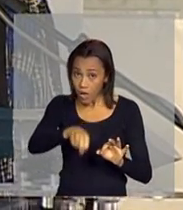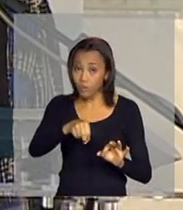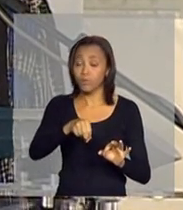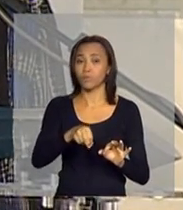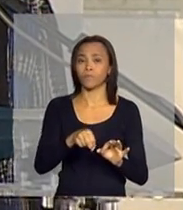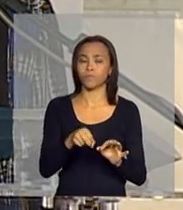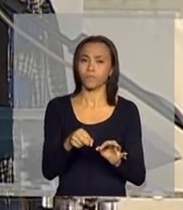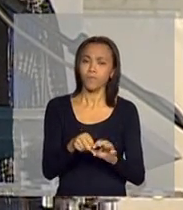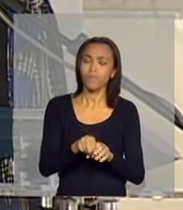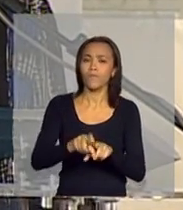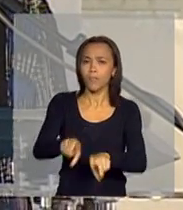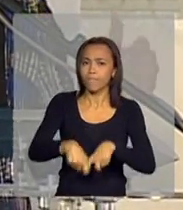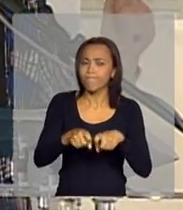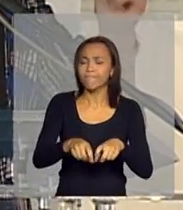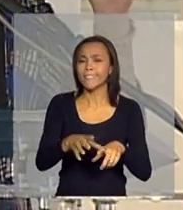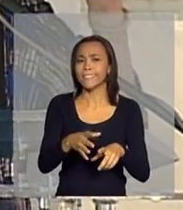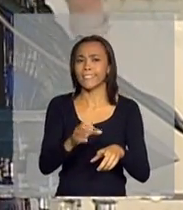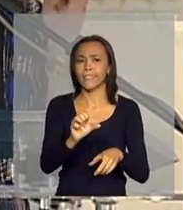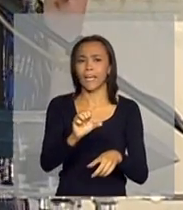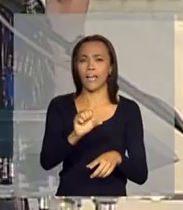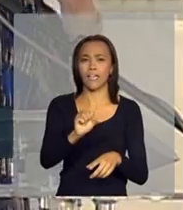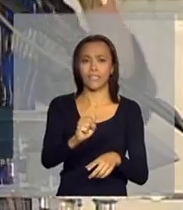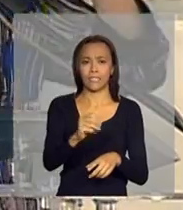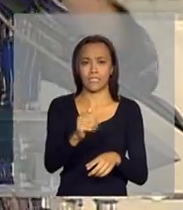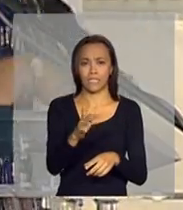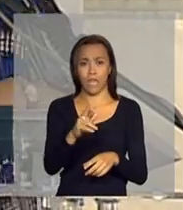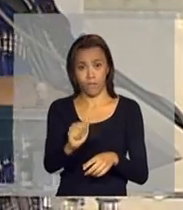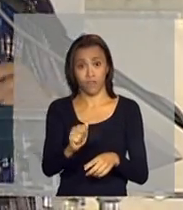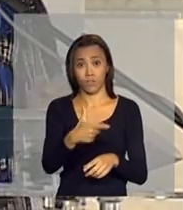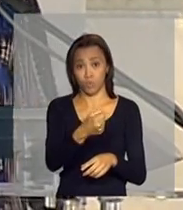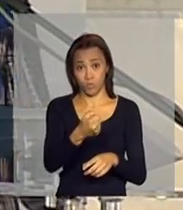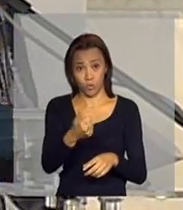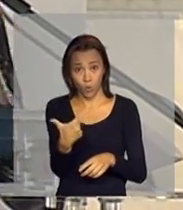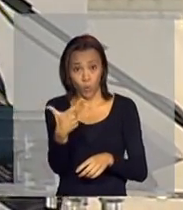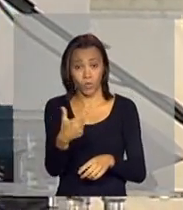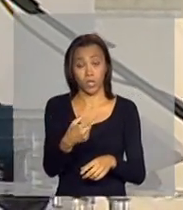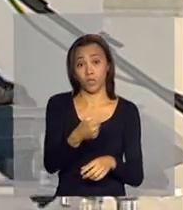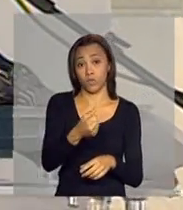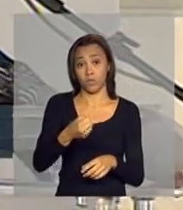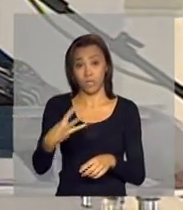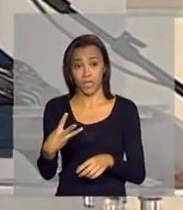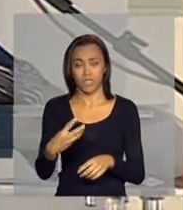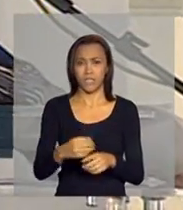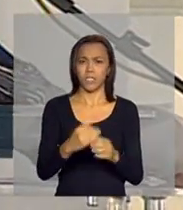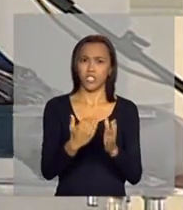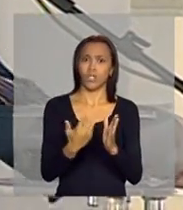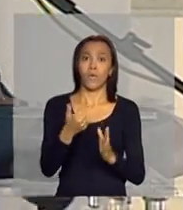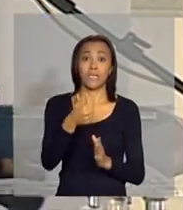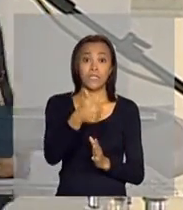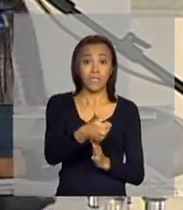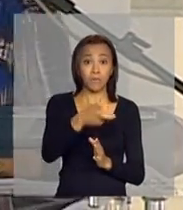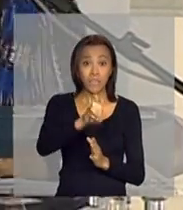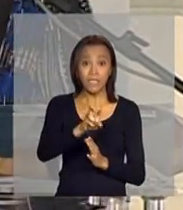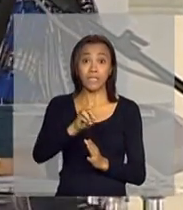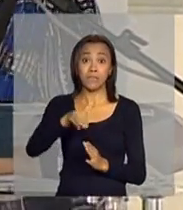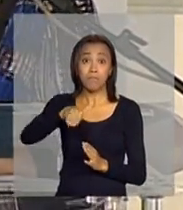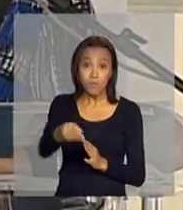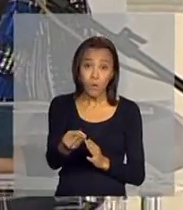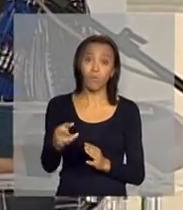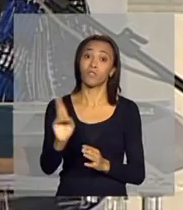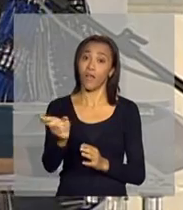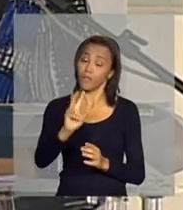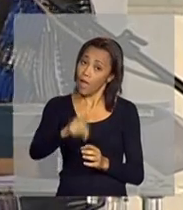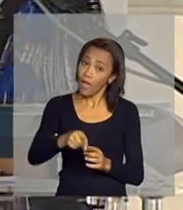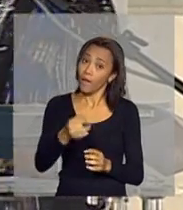que na safra de 2012, 2013, chegou a 115 bilhões de reais, é um exemplo